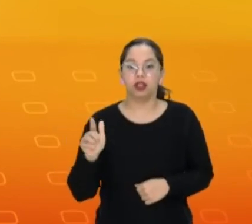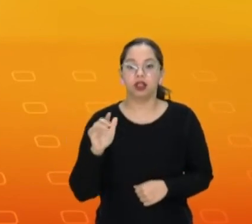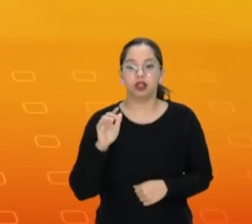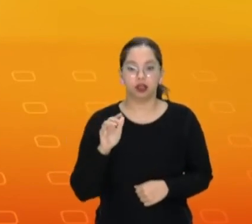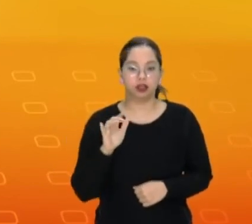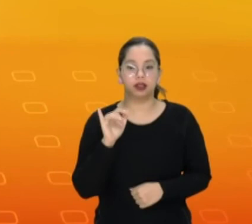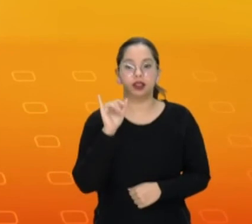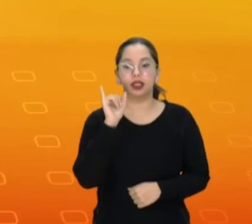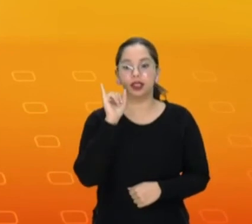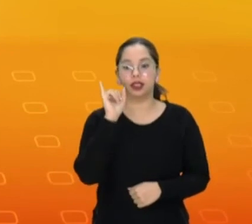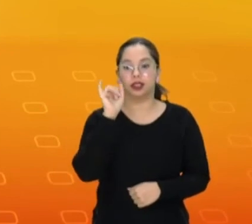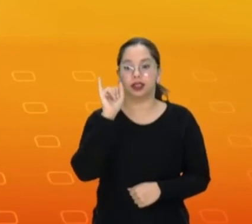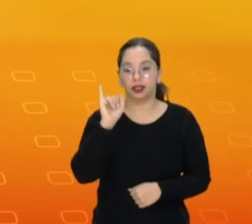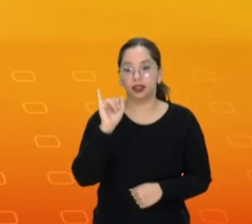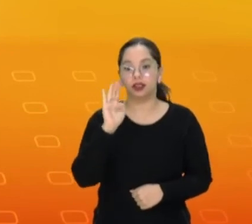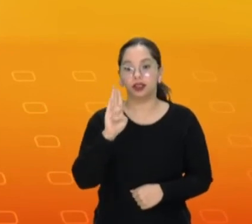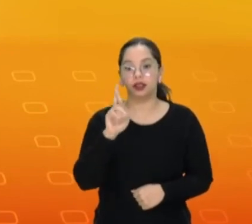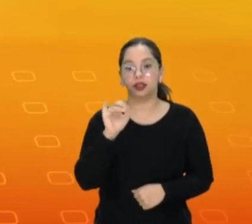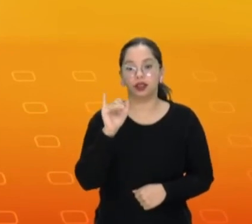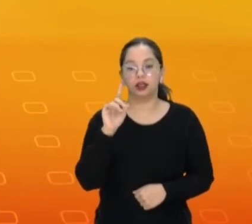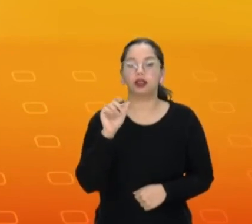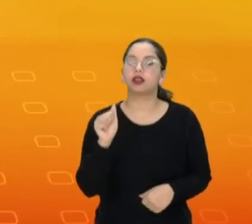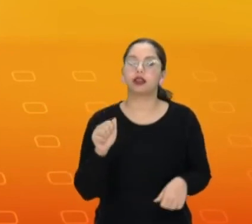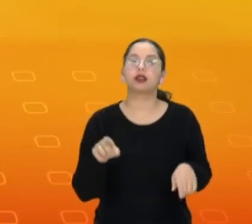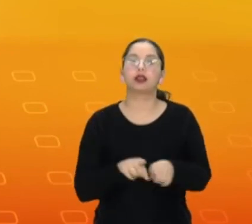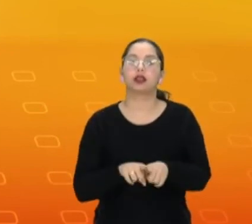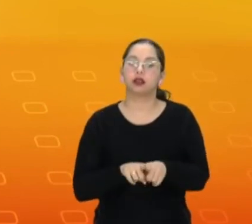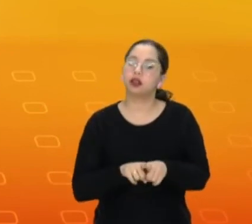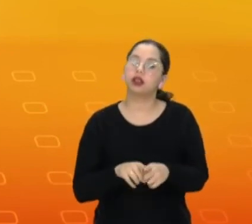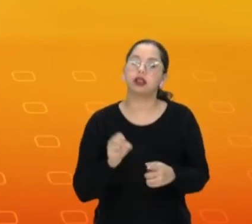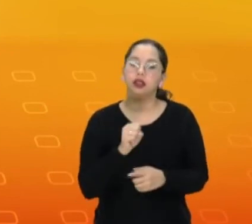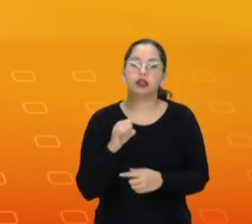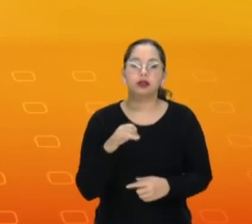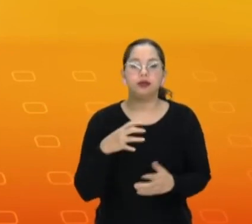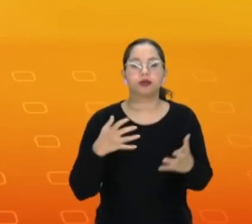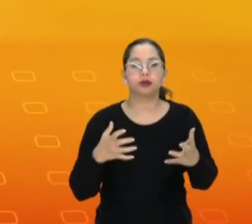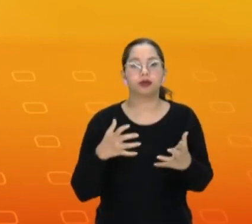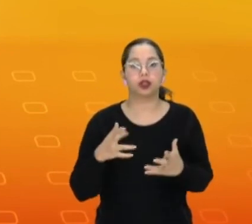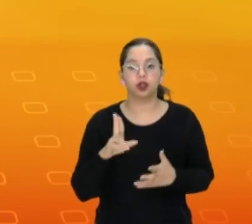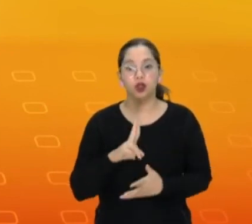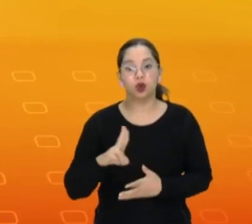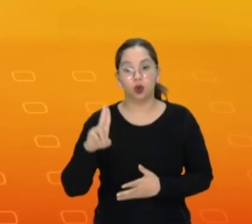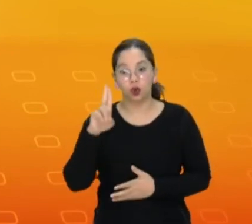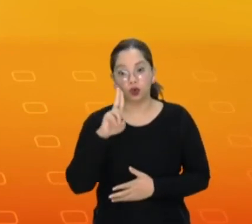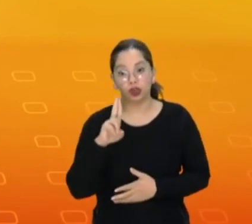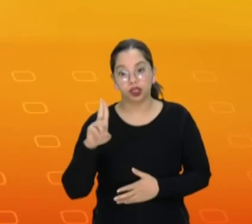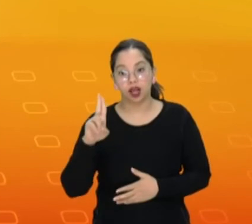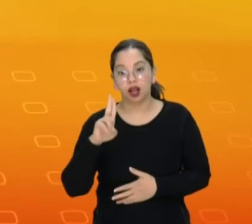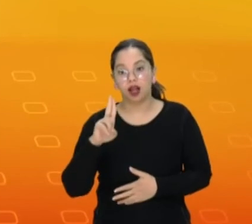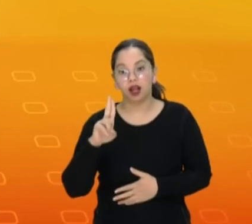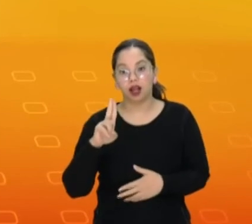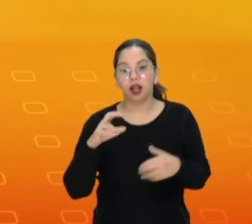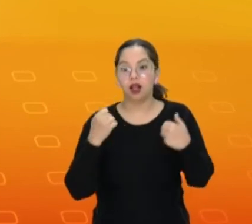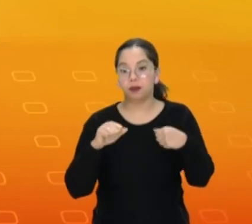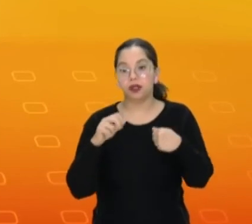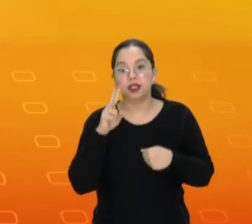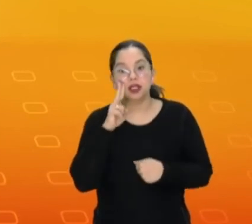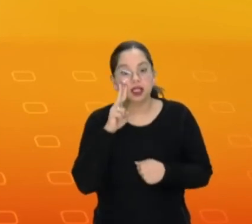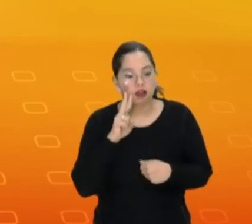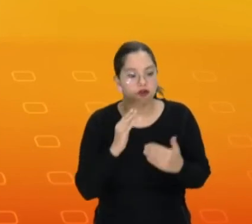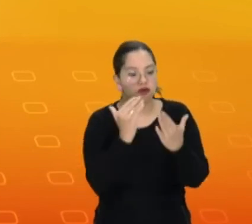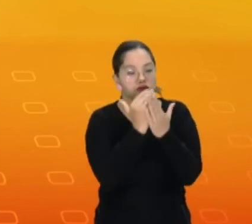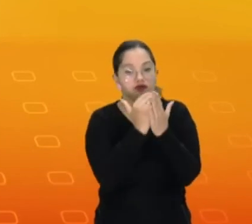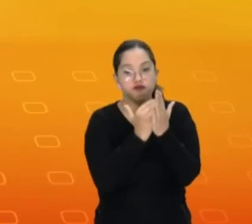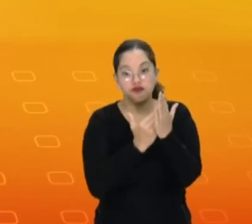Cloud liberdade tem dependendo do critério que eu preciso lá de de redundância da minha